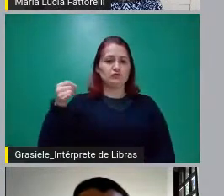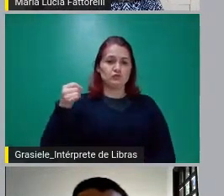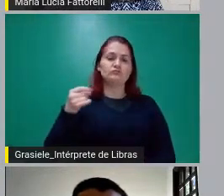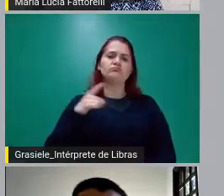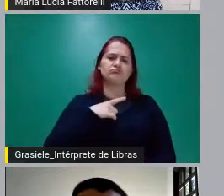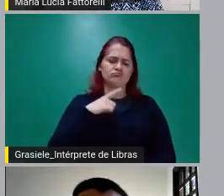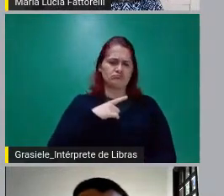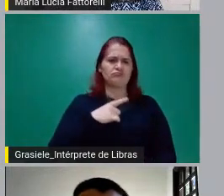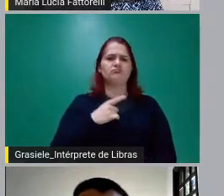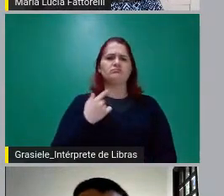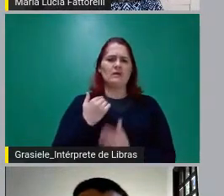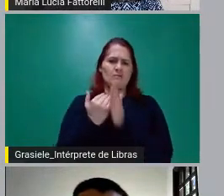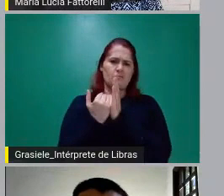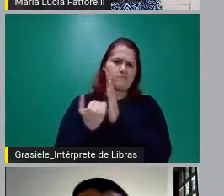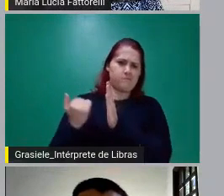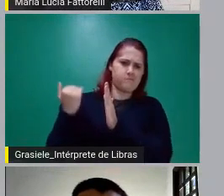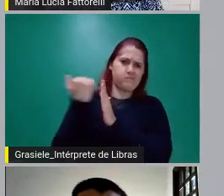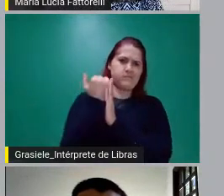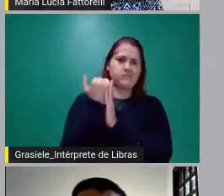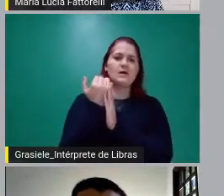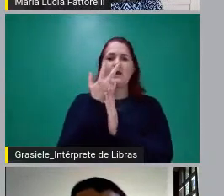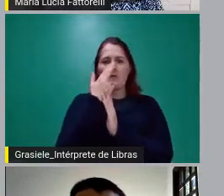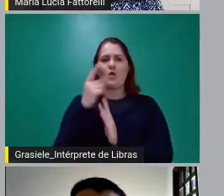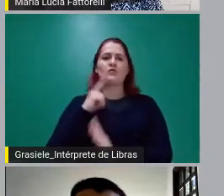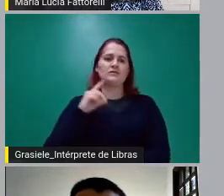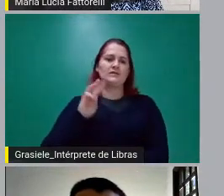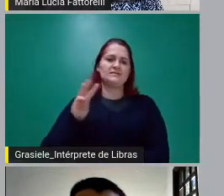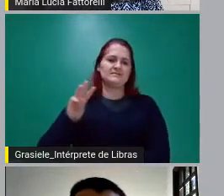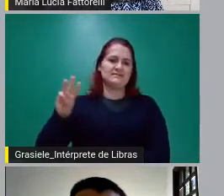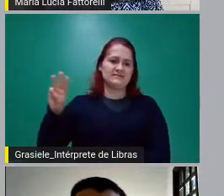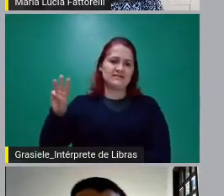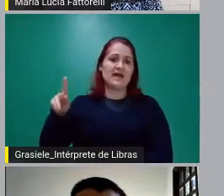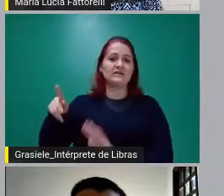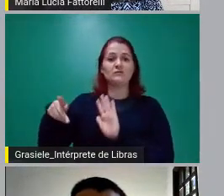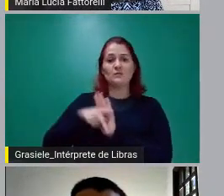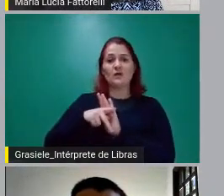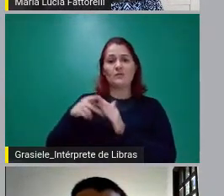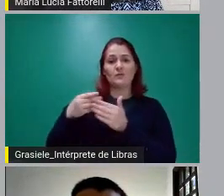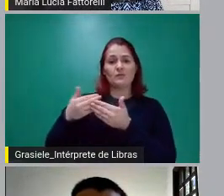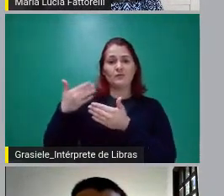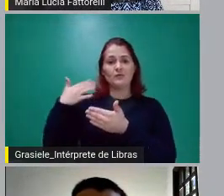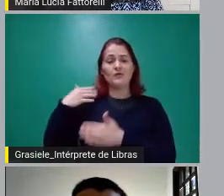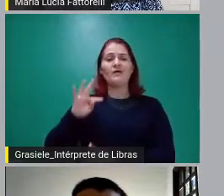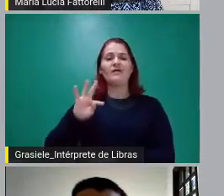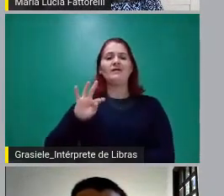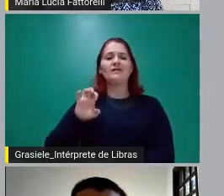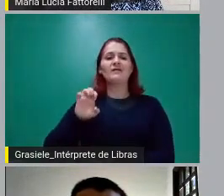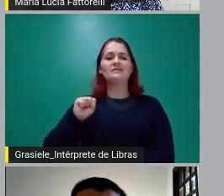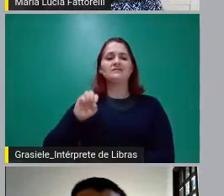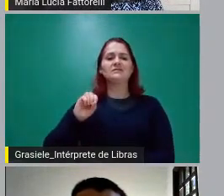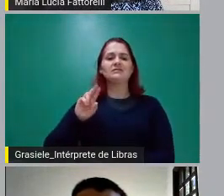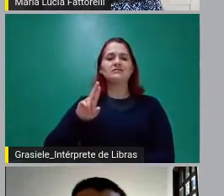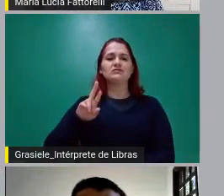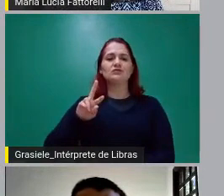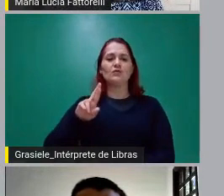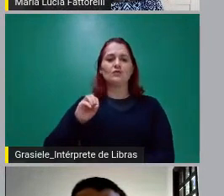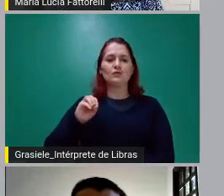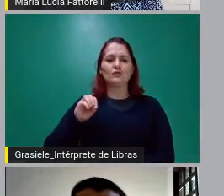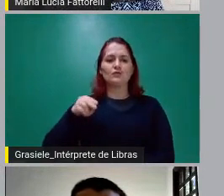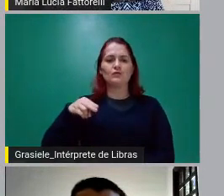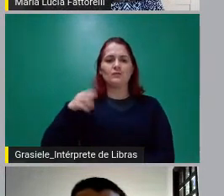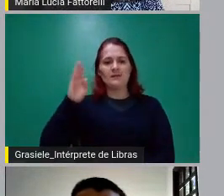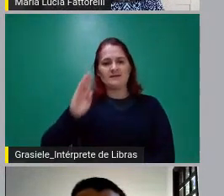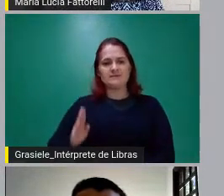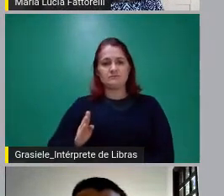Braids, conforme consta na página do Tesouro Nacional, nos dados históricos deles, e emitindo também títulos da dívida interna. Então, foi um